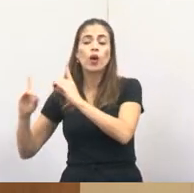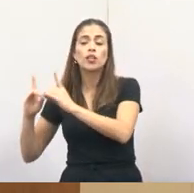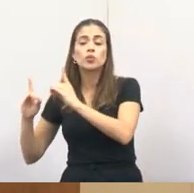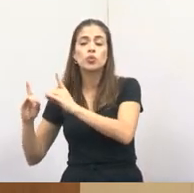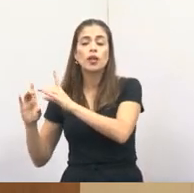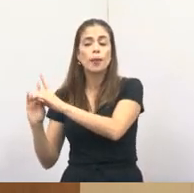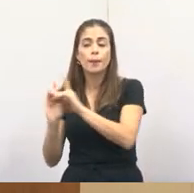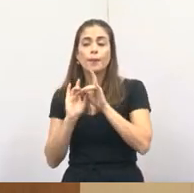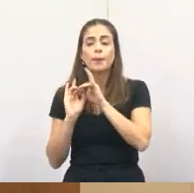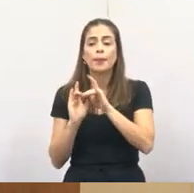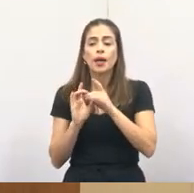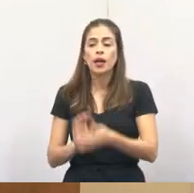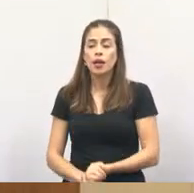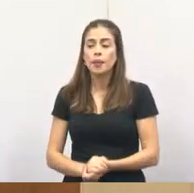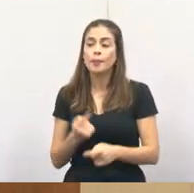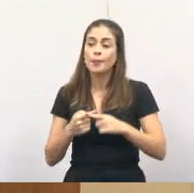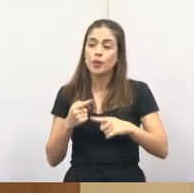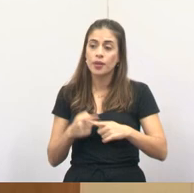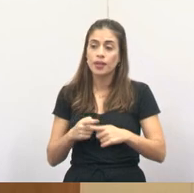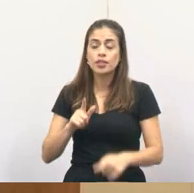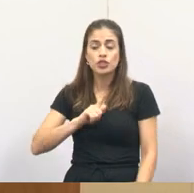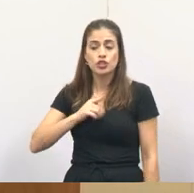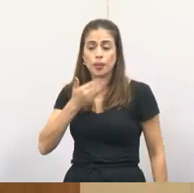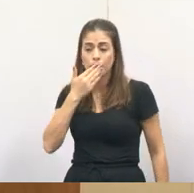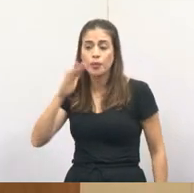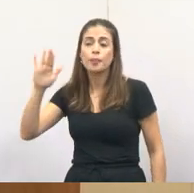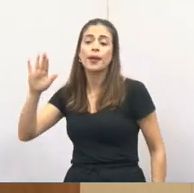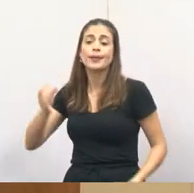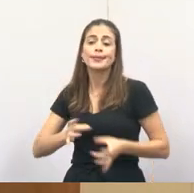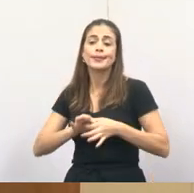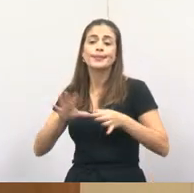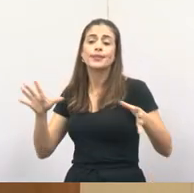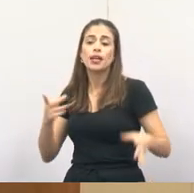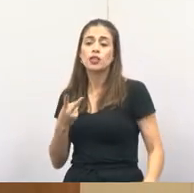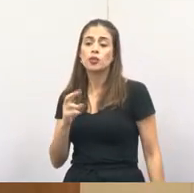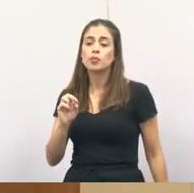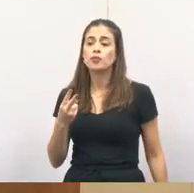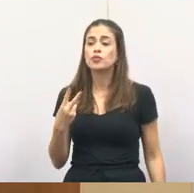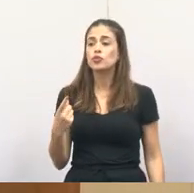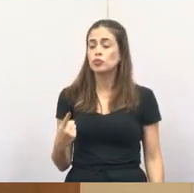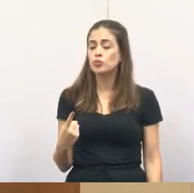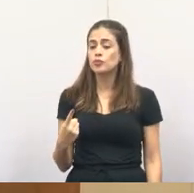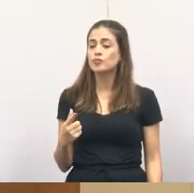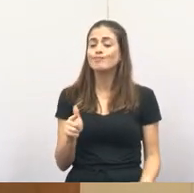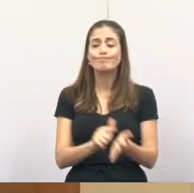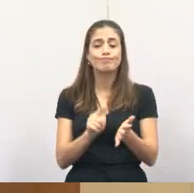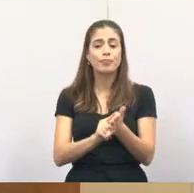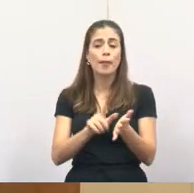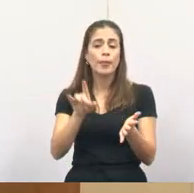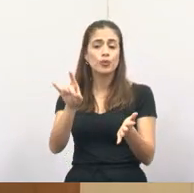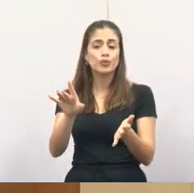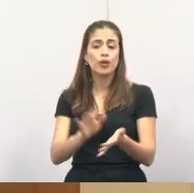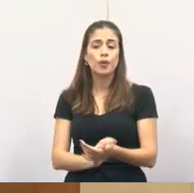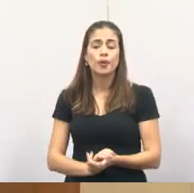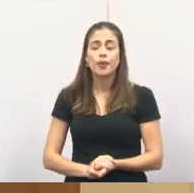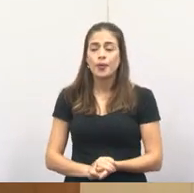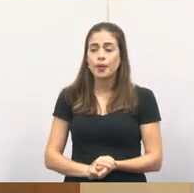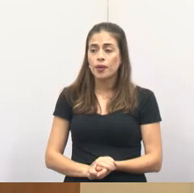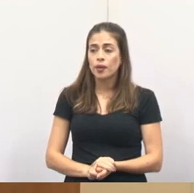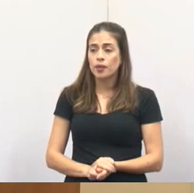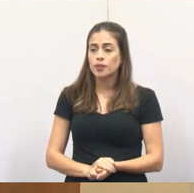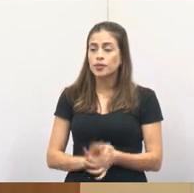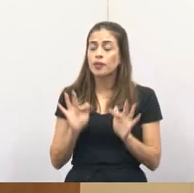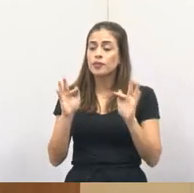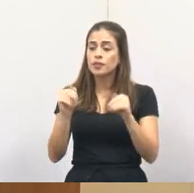sido Promessa de ser entregue em 2021 e até agora não saiu do Papel só para finalizar senhor presidente